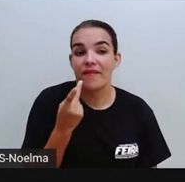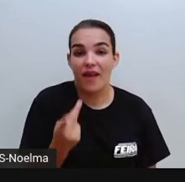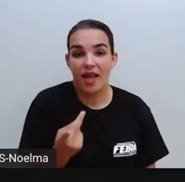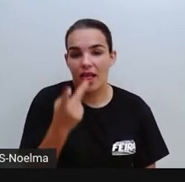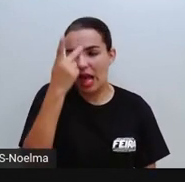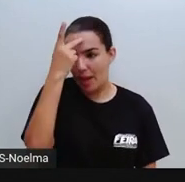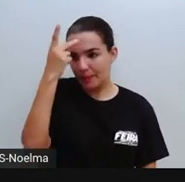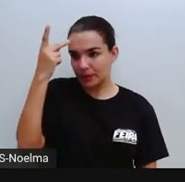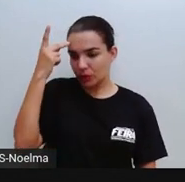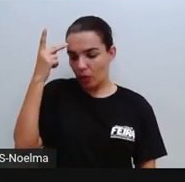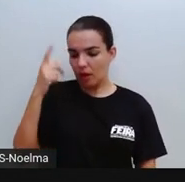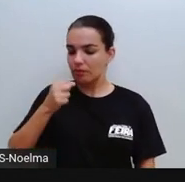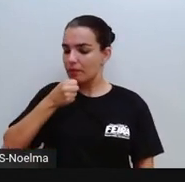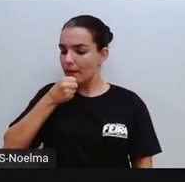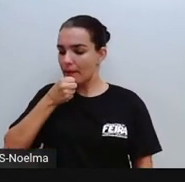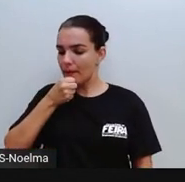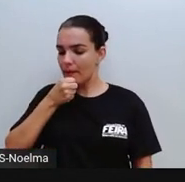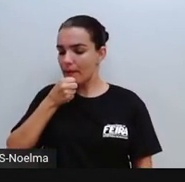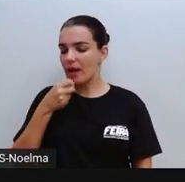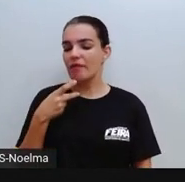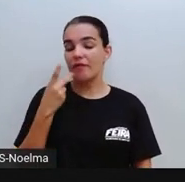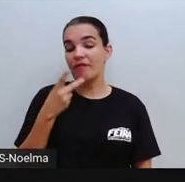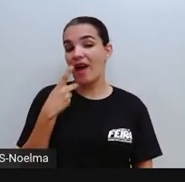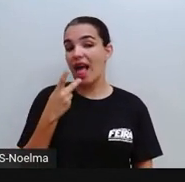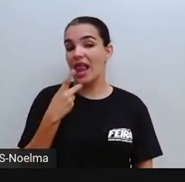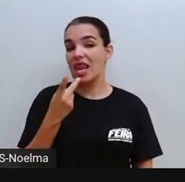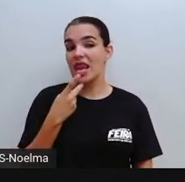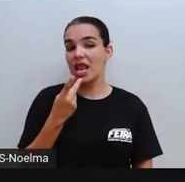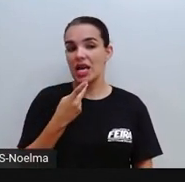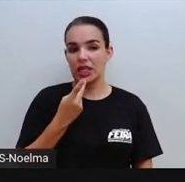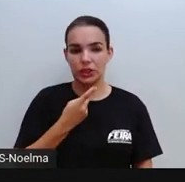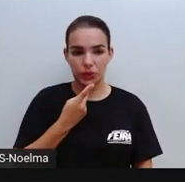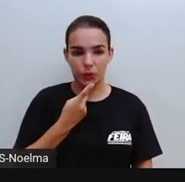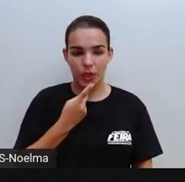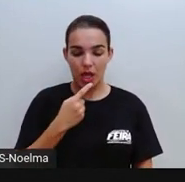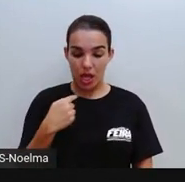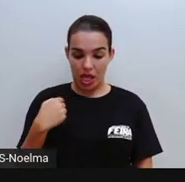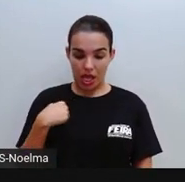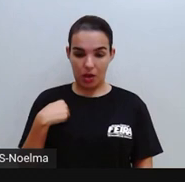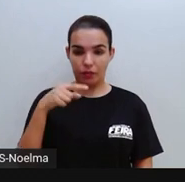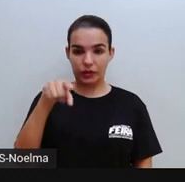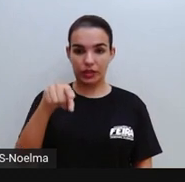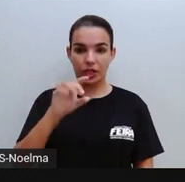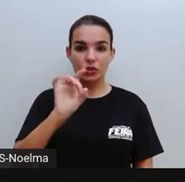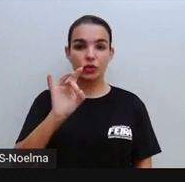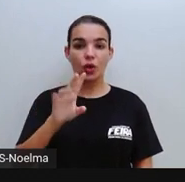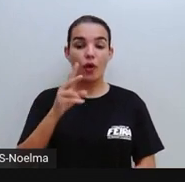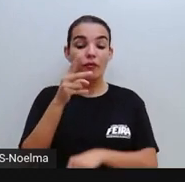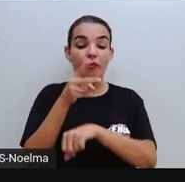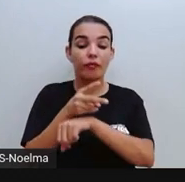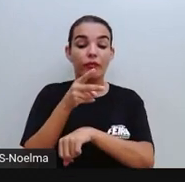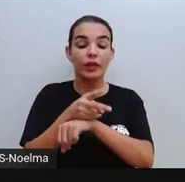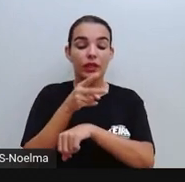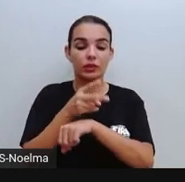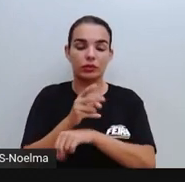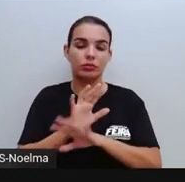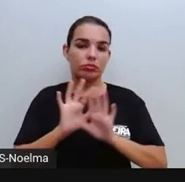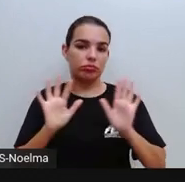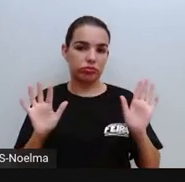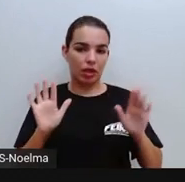a pessoa Ali vai estar falando tá e nós no lado de cá vamos estar assistindo e ouvindo